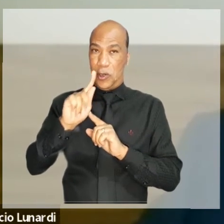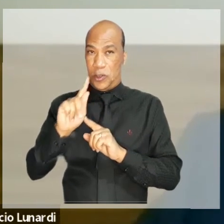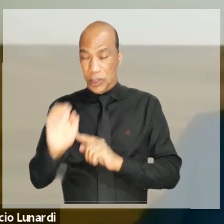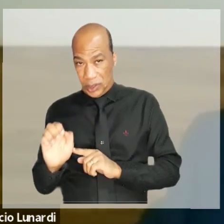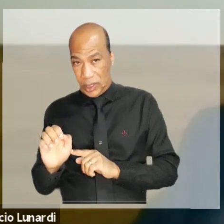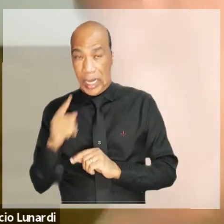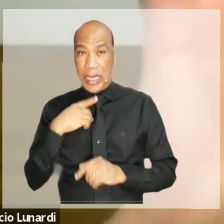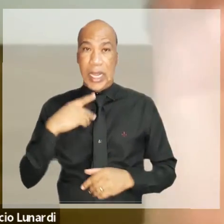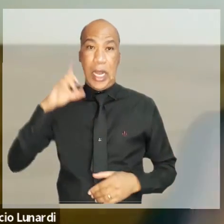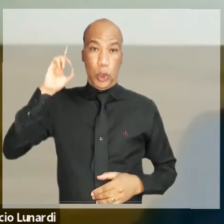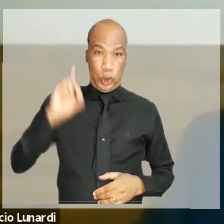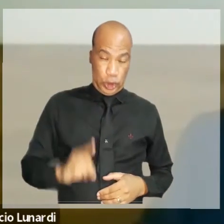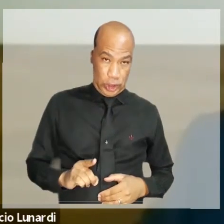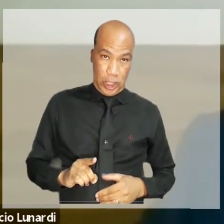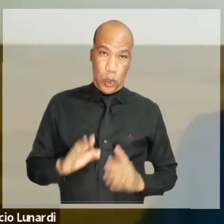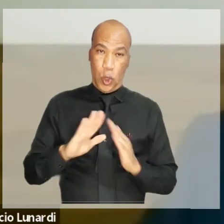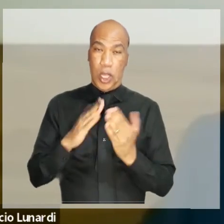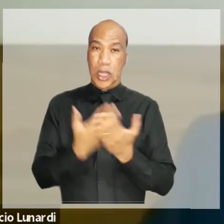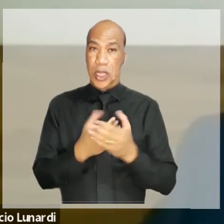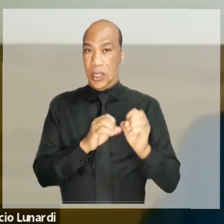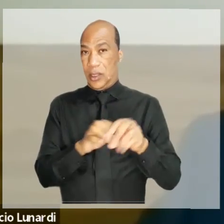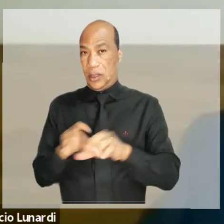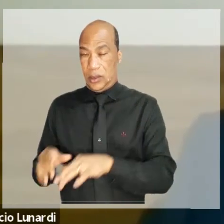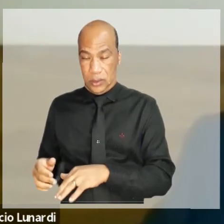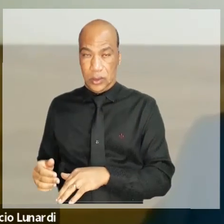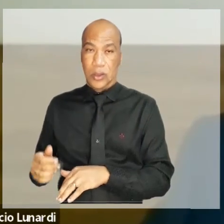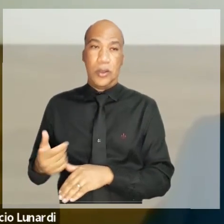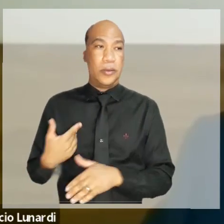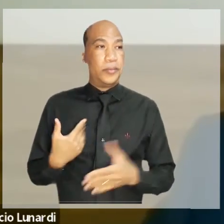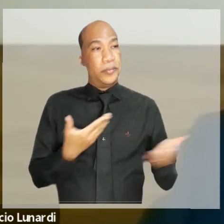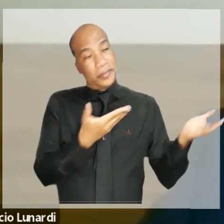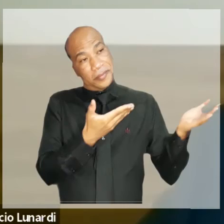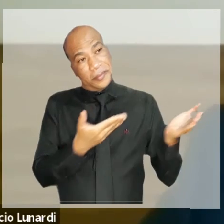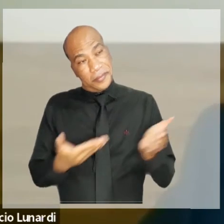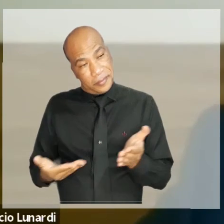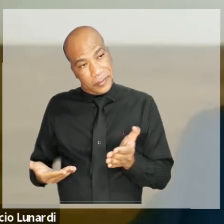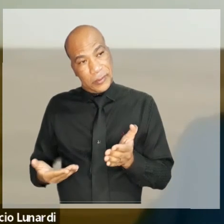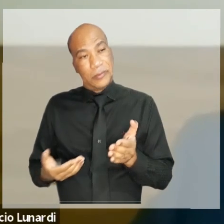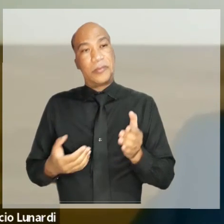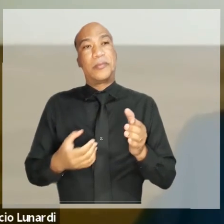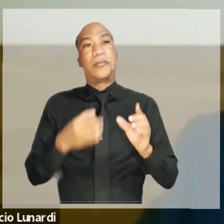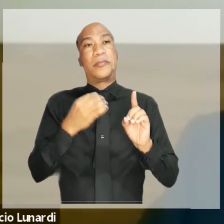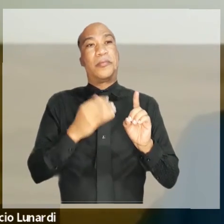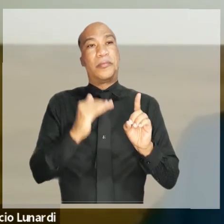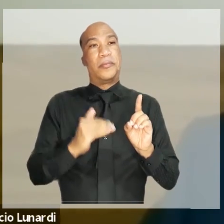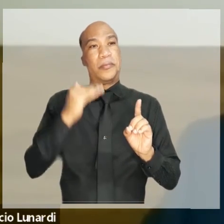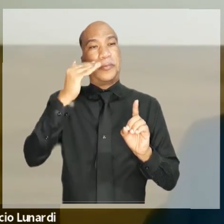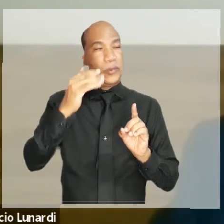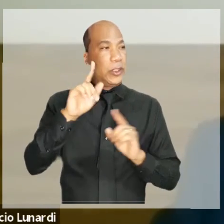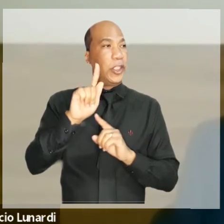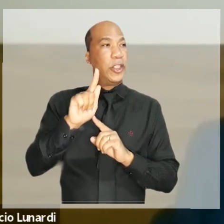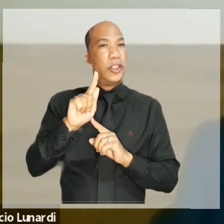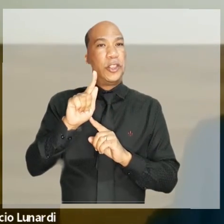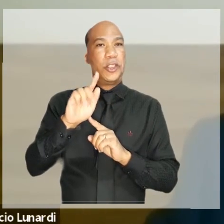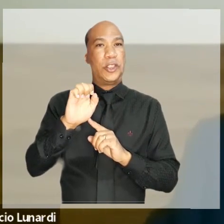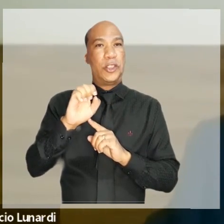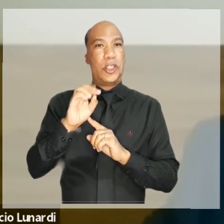Lopes Leite. Um grande abraço a todos, eu me despeço aqui, né, e passo a palavra para o desembargador. Muito obrigado, professor Ronaldo, tudo de bom.